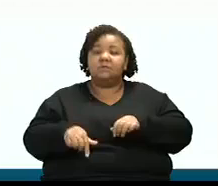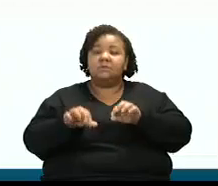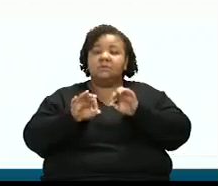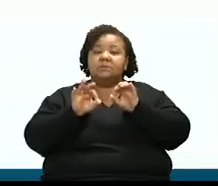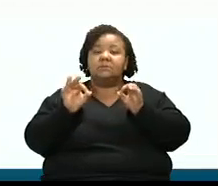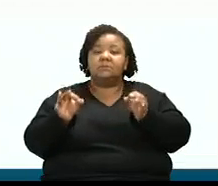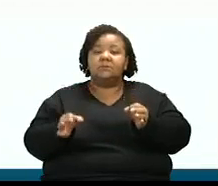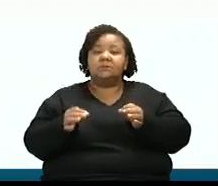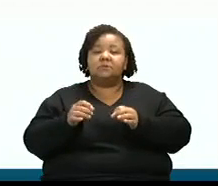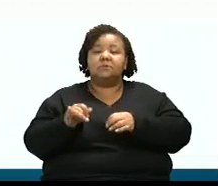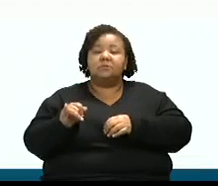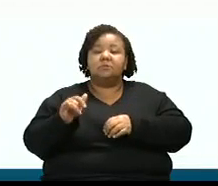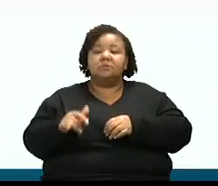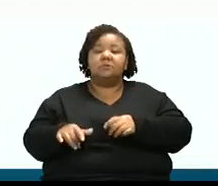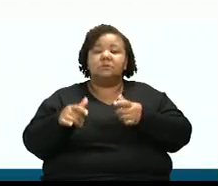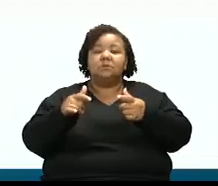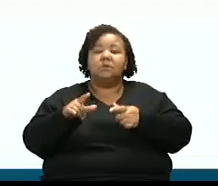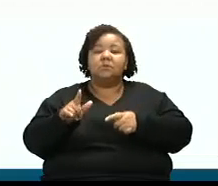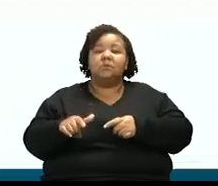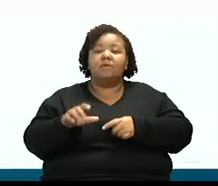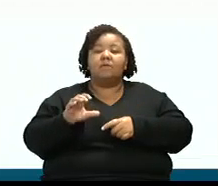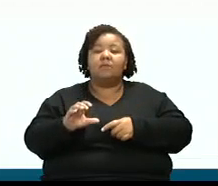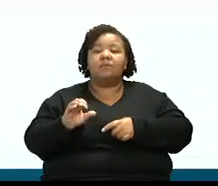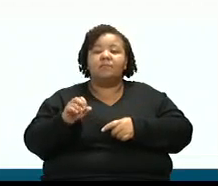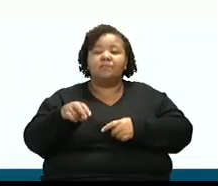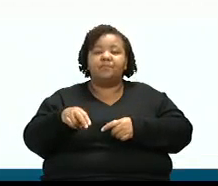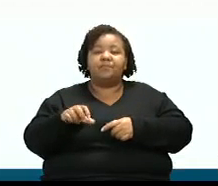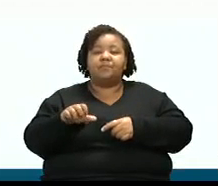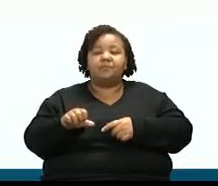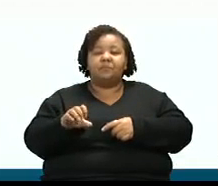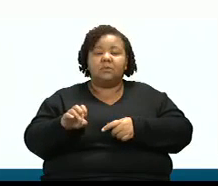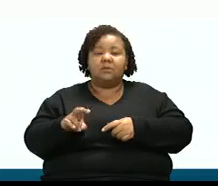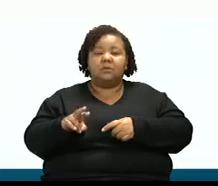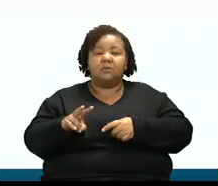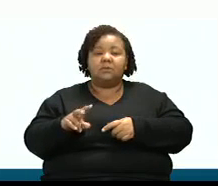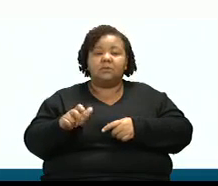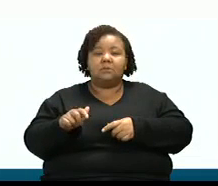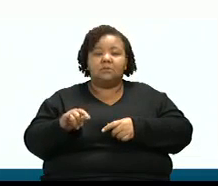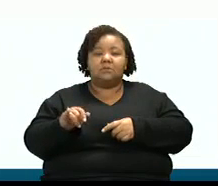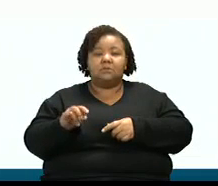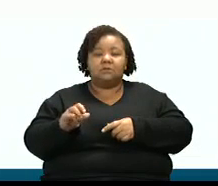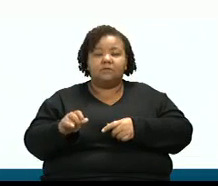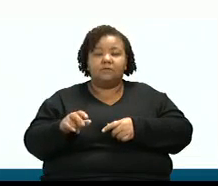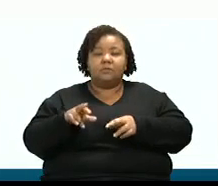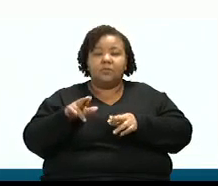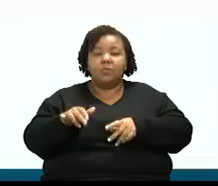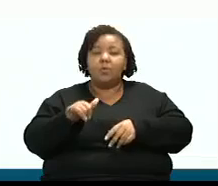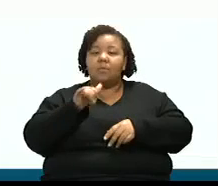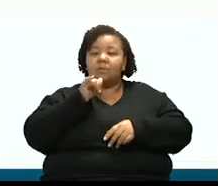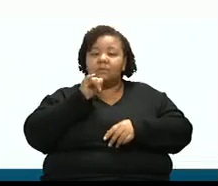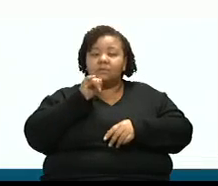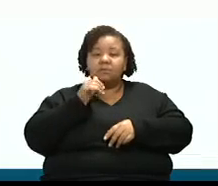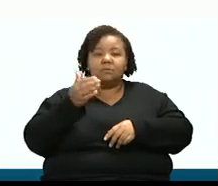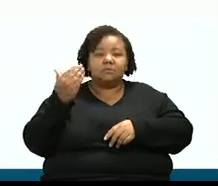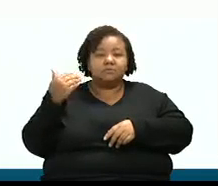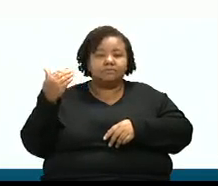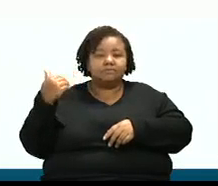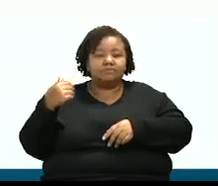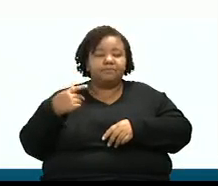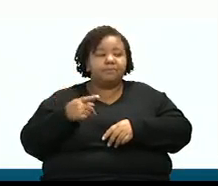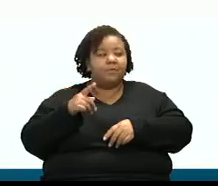simplificação se o campo for conservativo. Então, de acordo com o exemplo anterior, eu tenho o